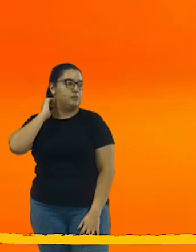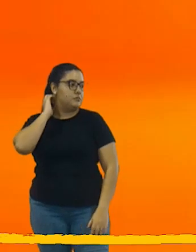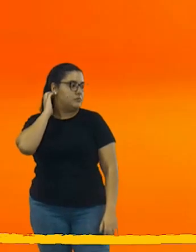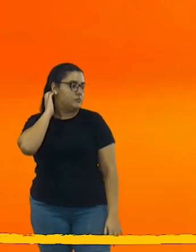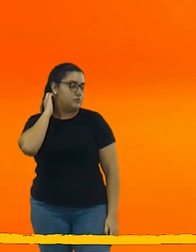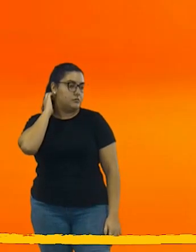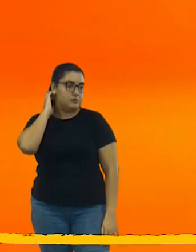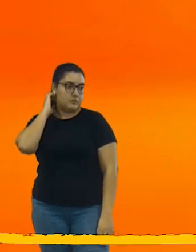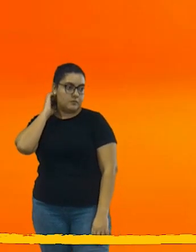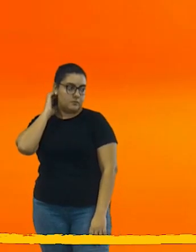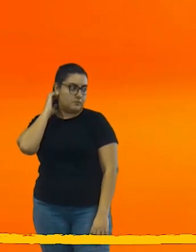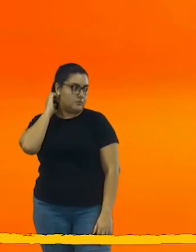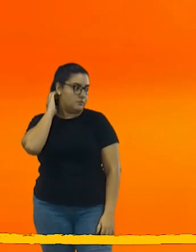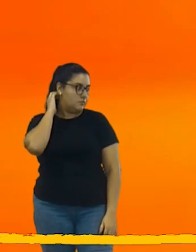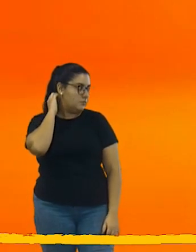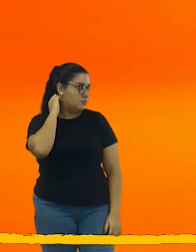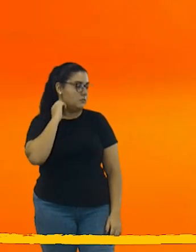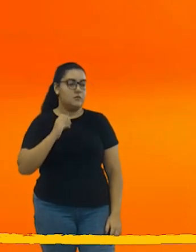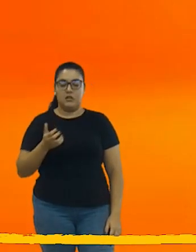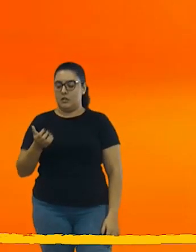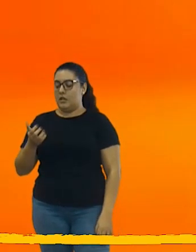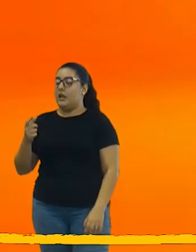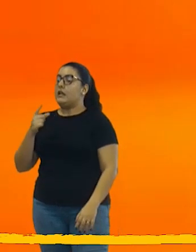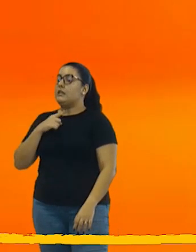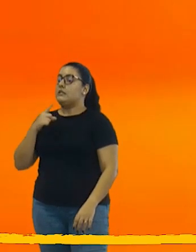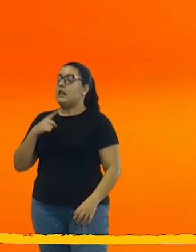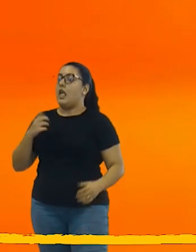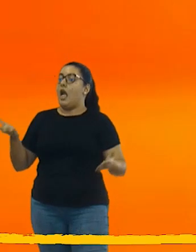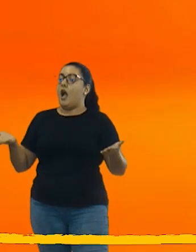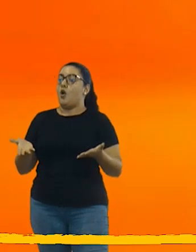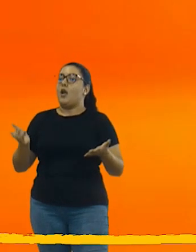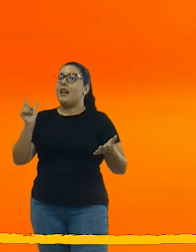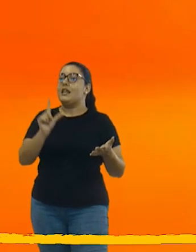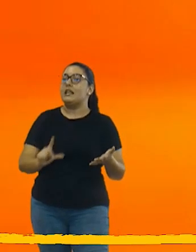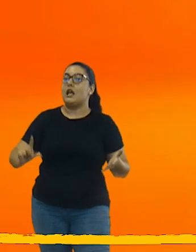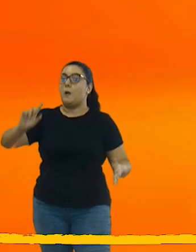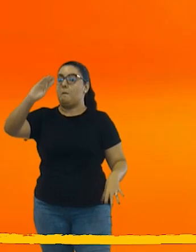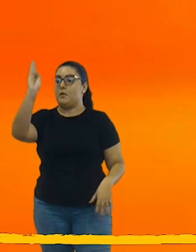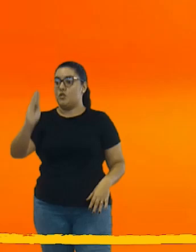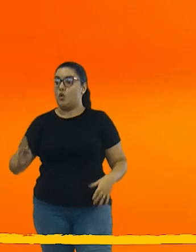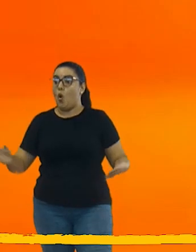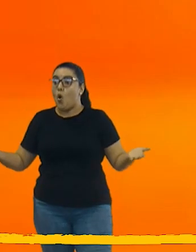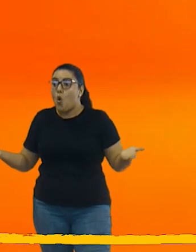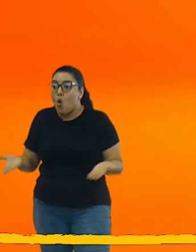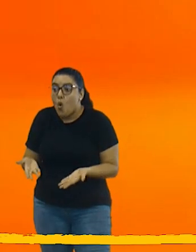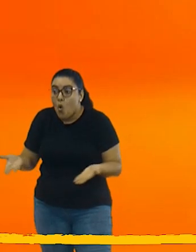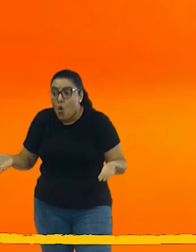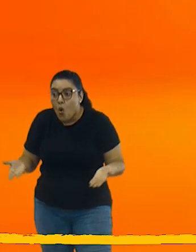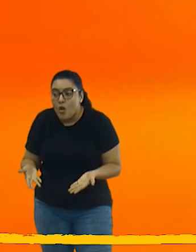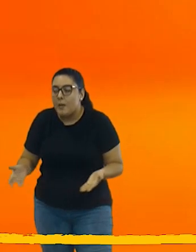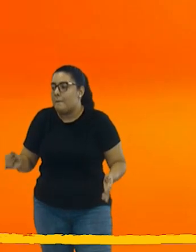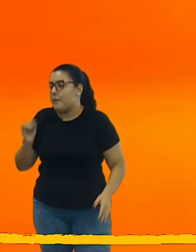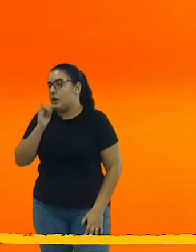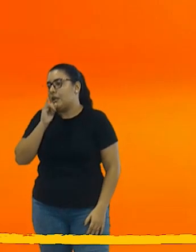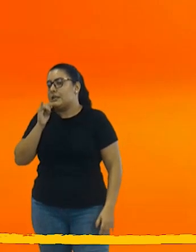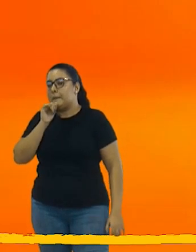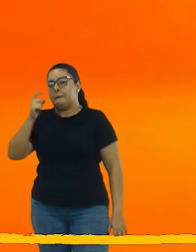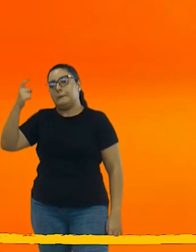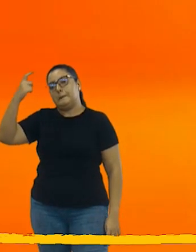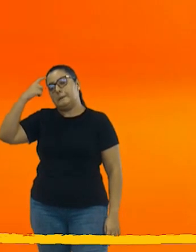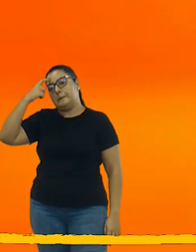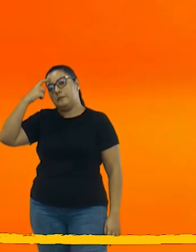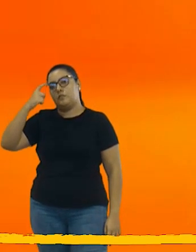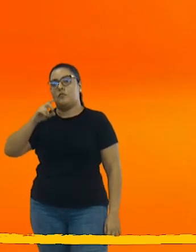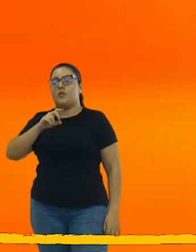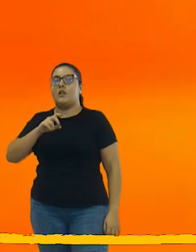ainda terminaria olhando para o regionalismo na literatura brasileira hoje. Se a gente for parar para pensar, João